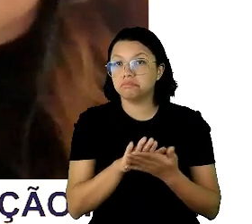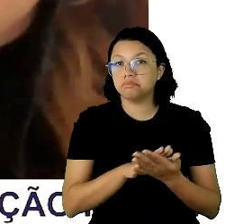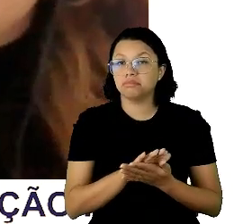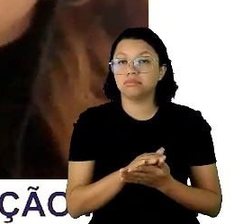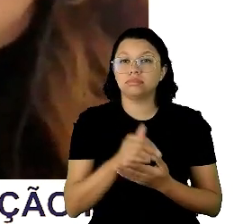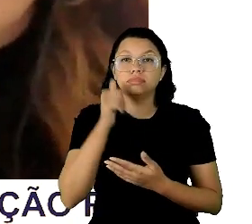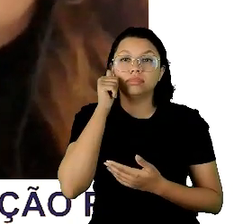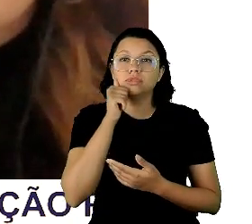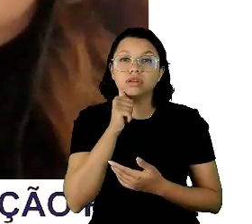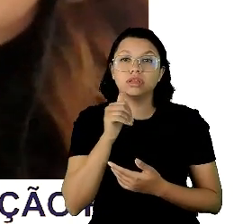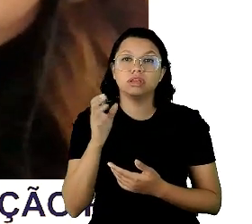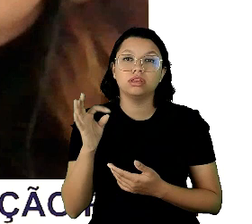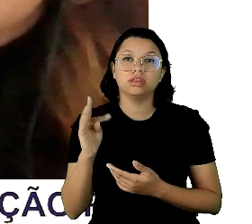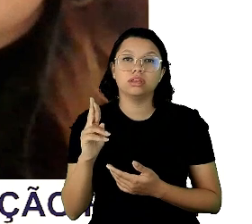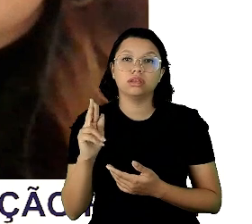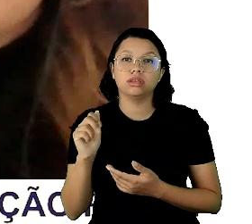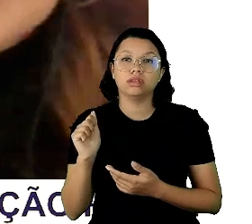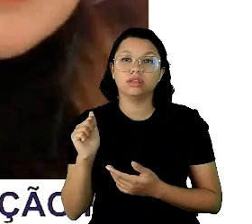menstruam.